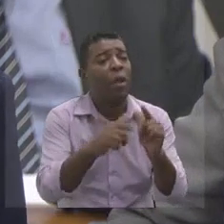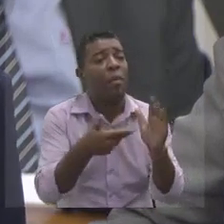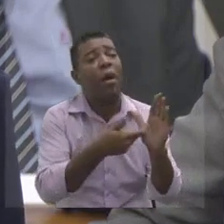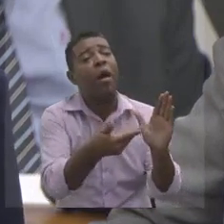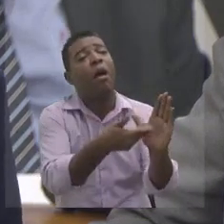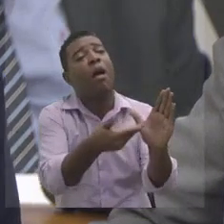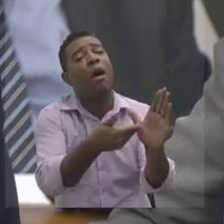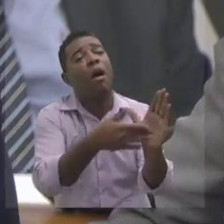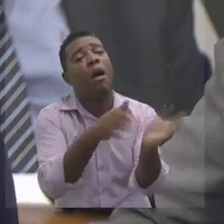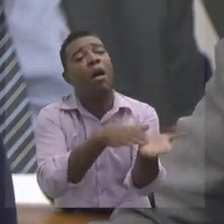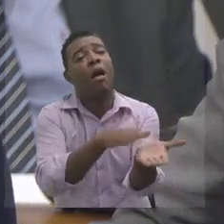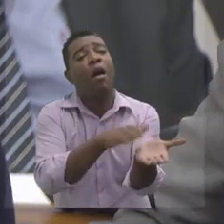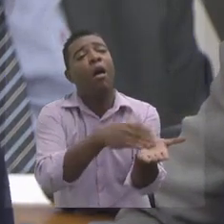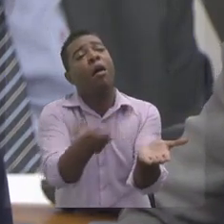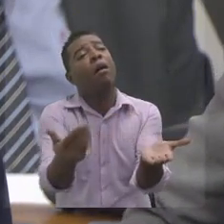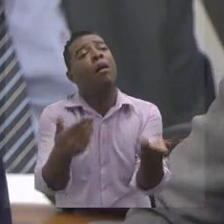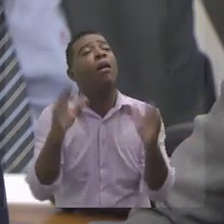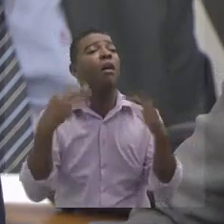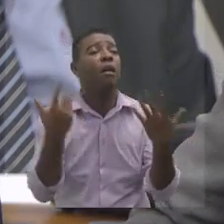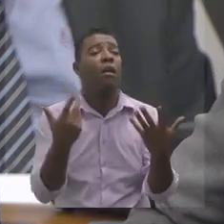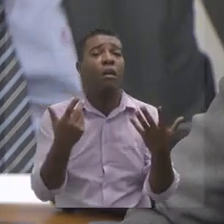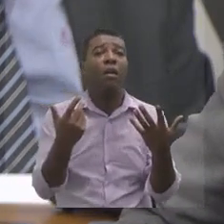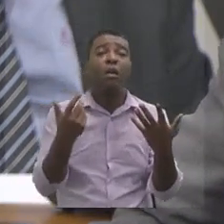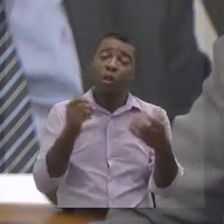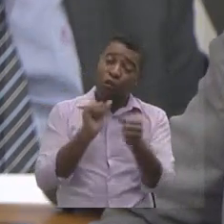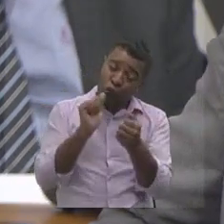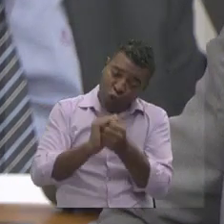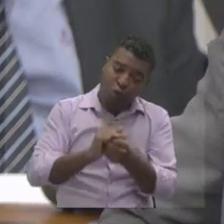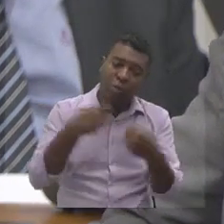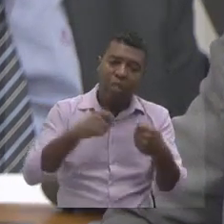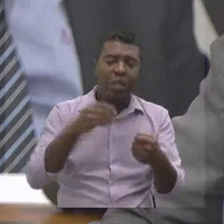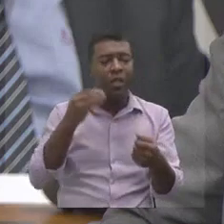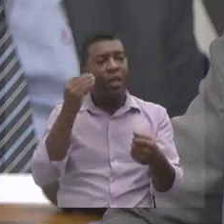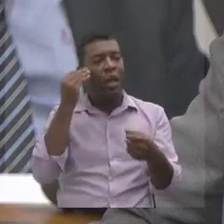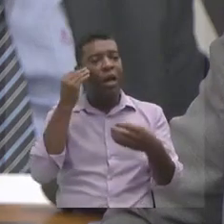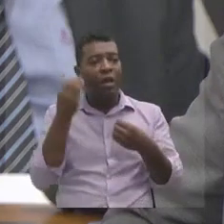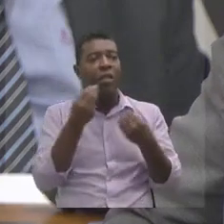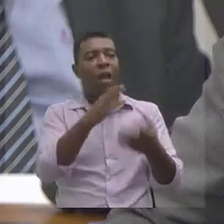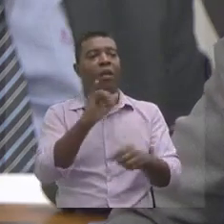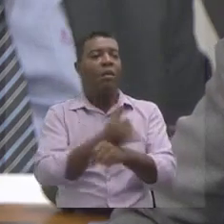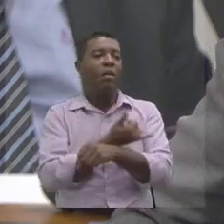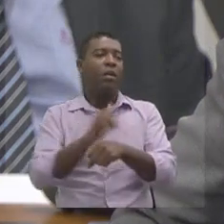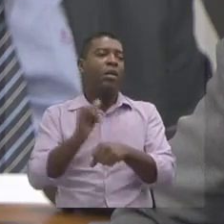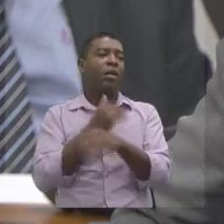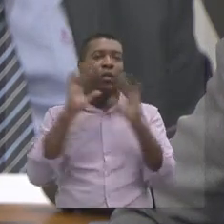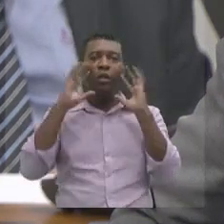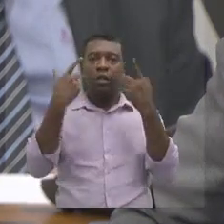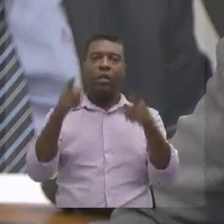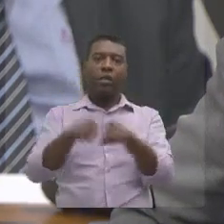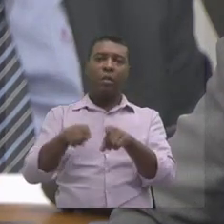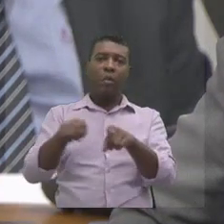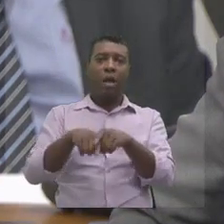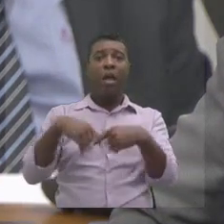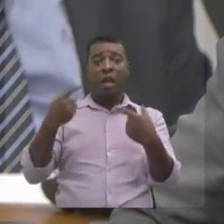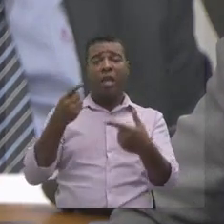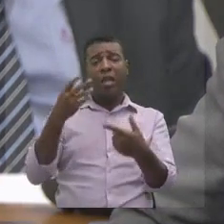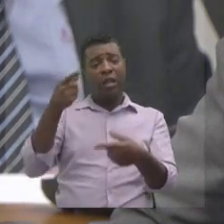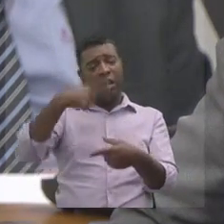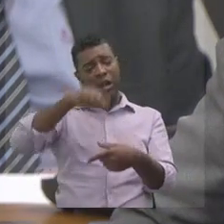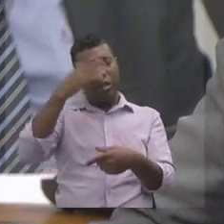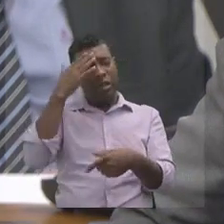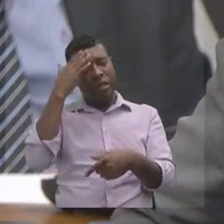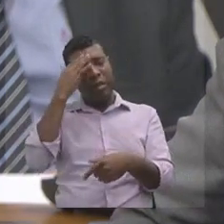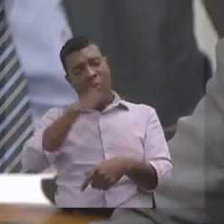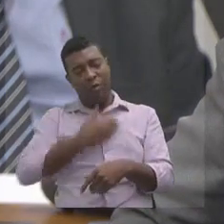das soluções é mais importante ainda e a gente percebe que esse governo tá aberto na busca desta União também